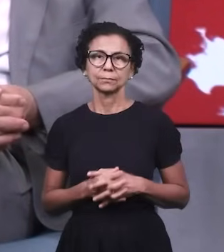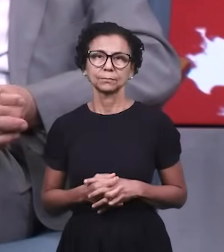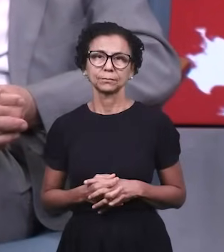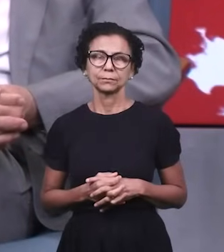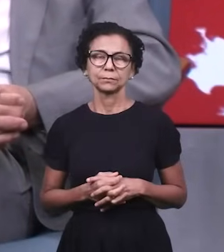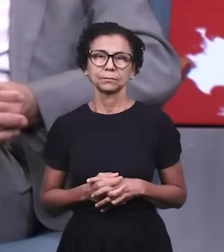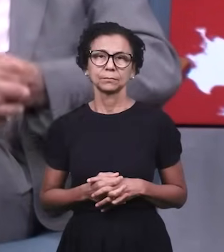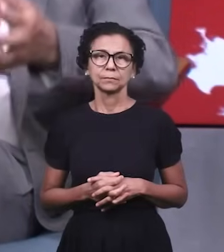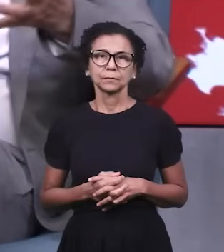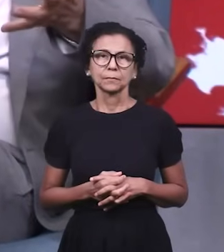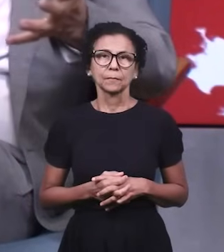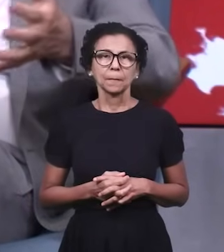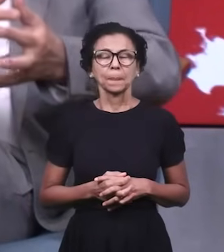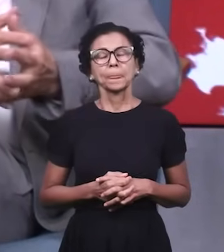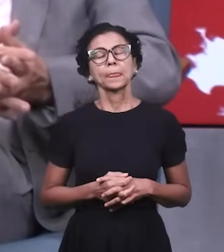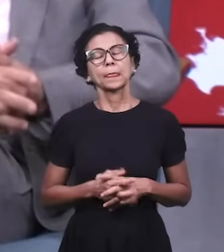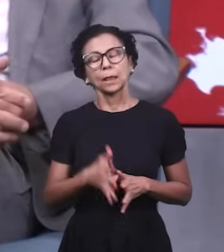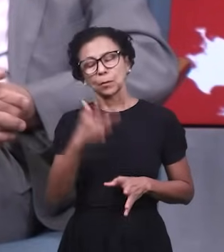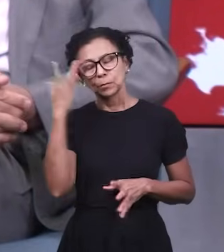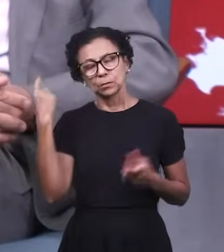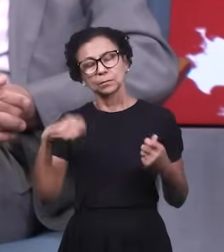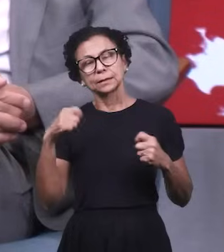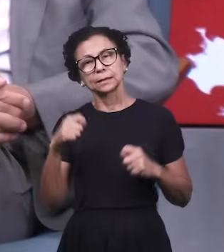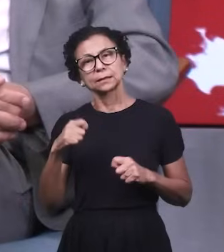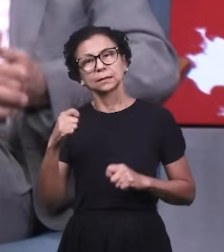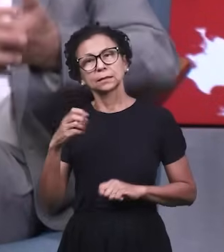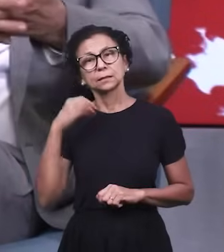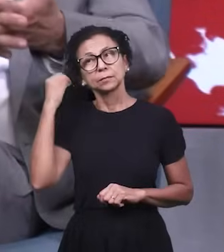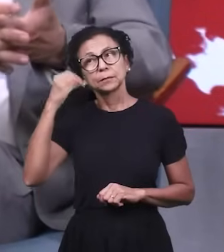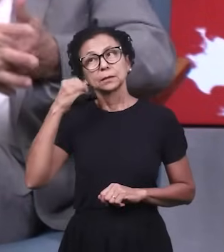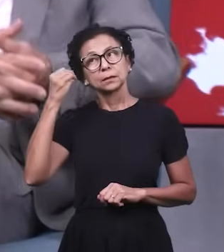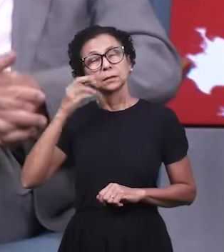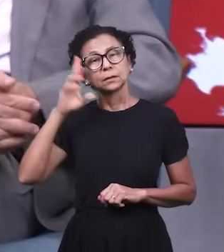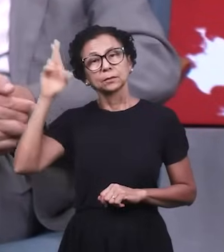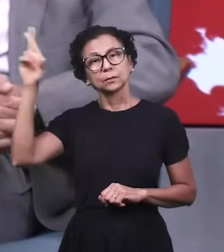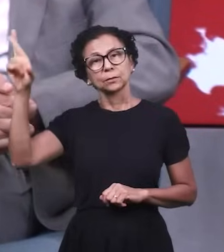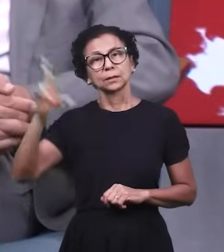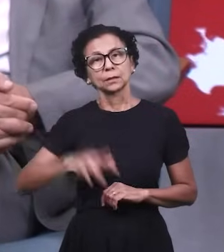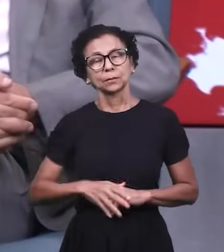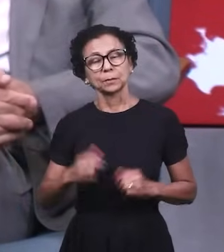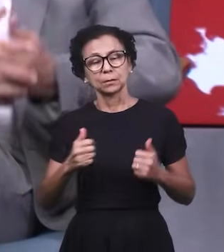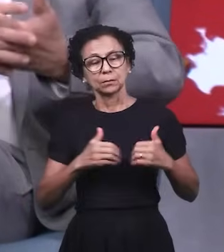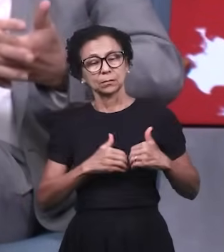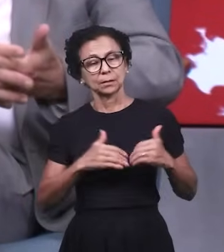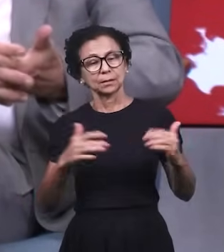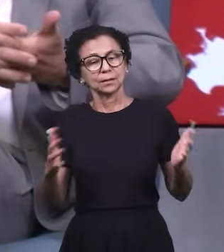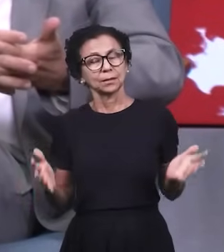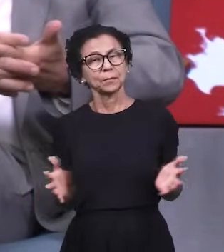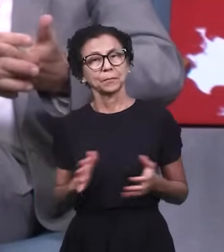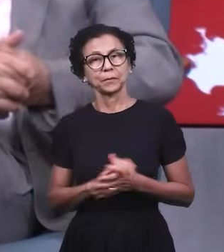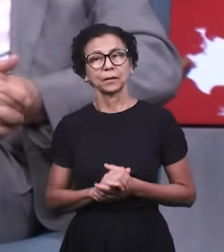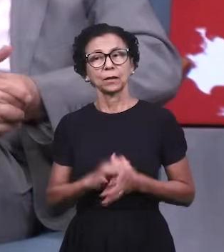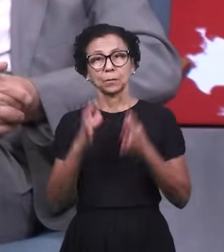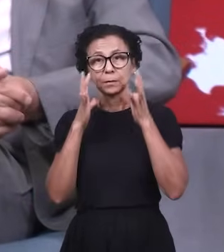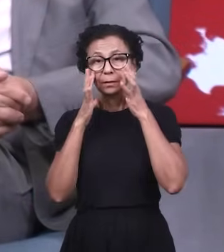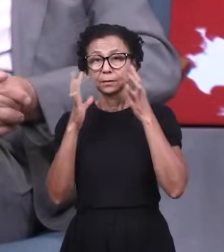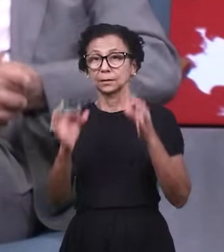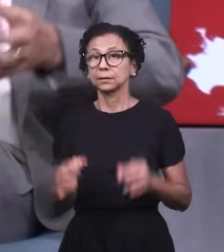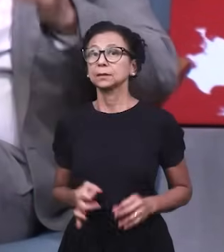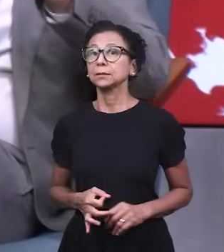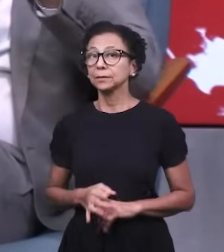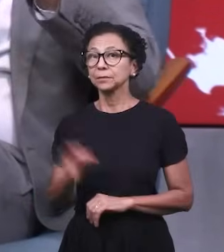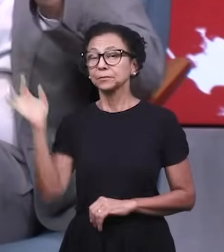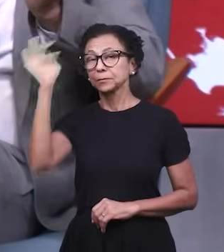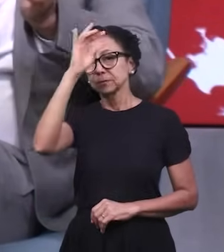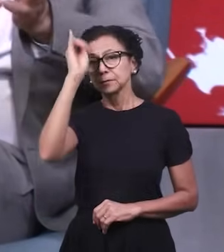do Espírito. Ele precisa ter os seus ouvidos abertos. Esse é o milagre da salvação. Quem tem ouvidos, ouça.